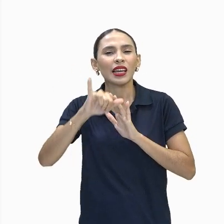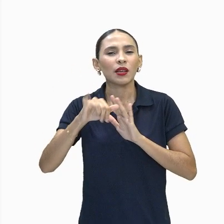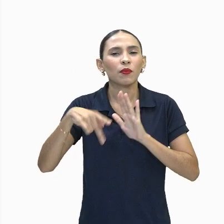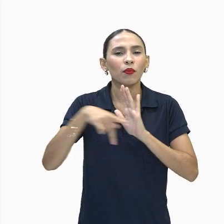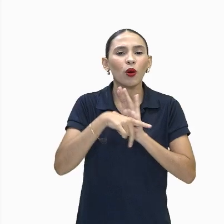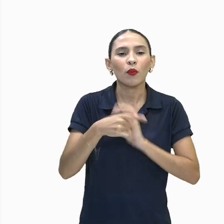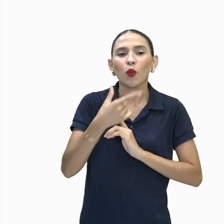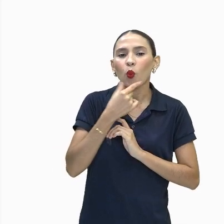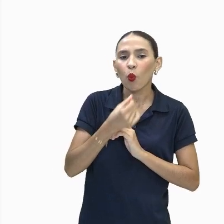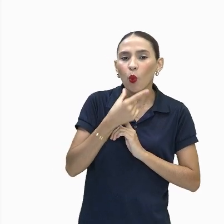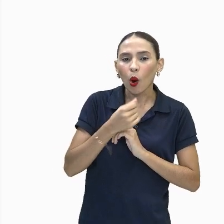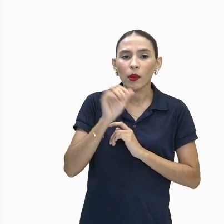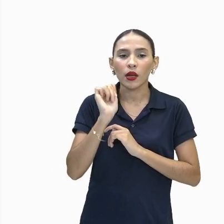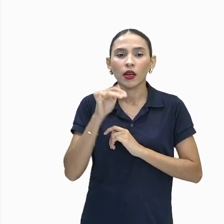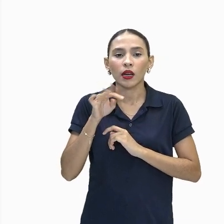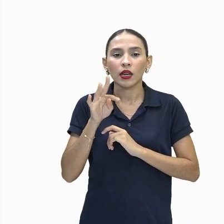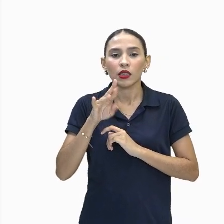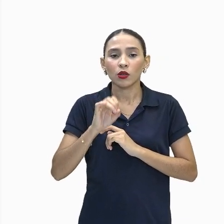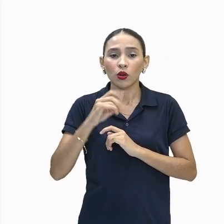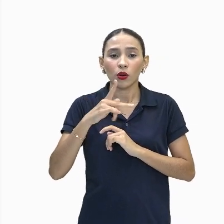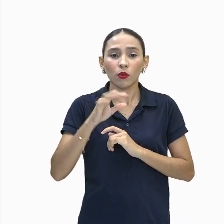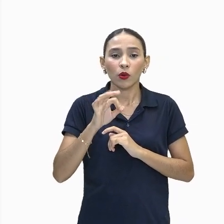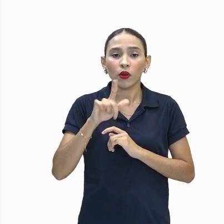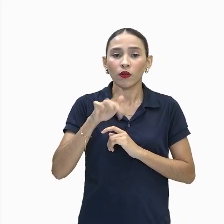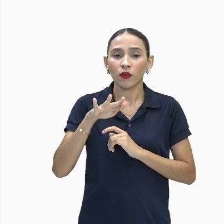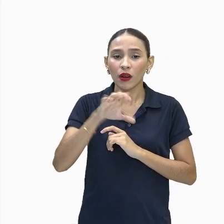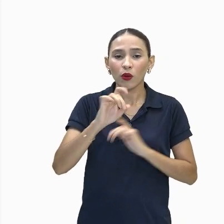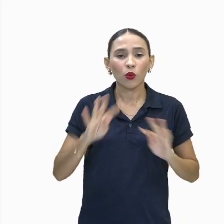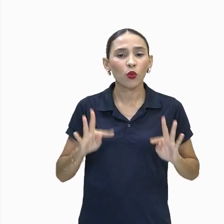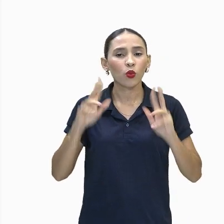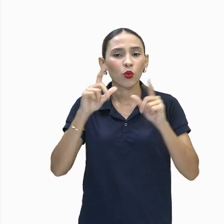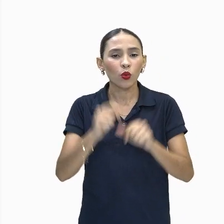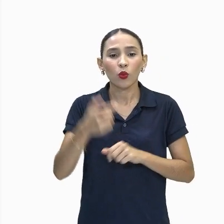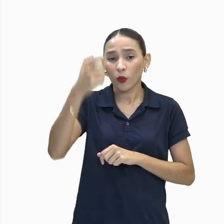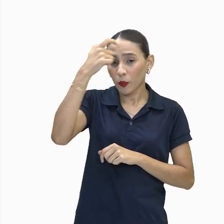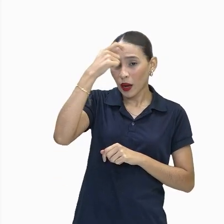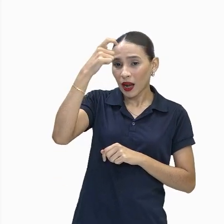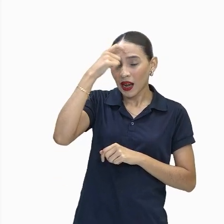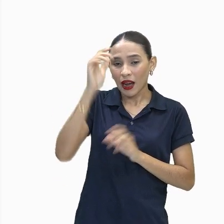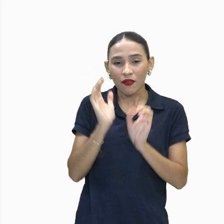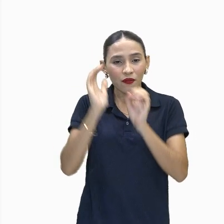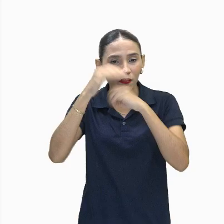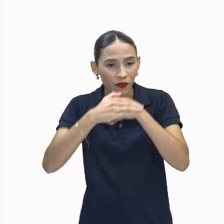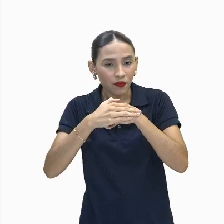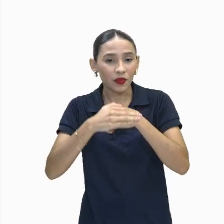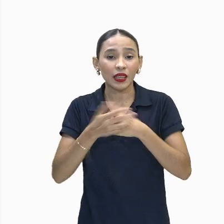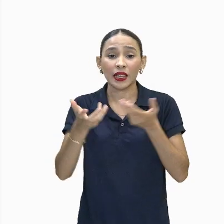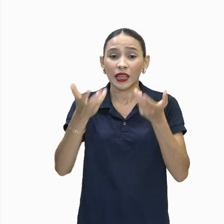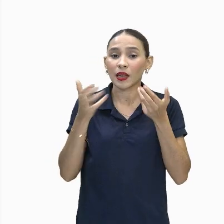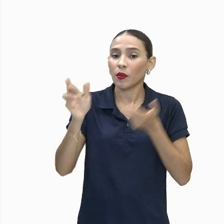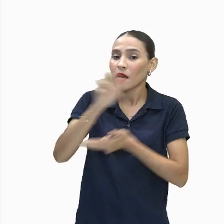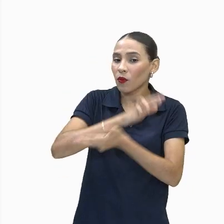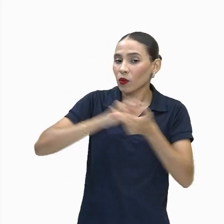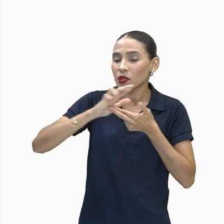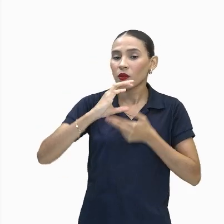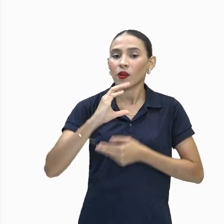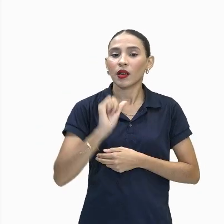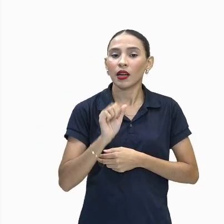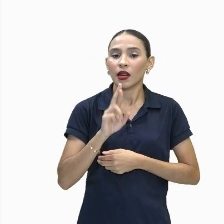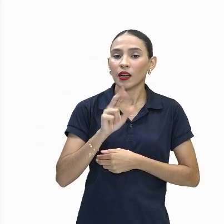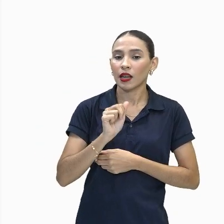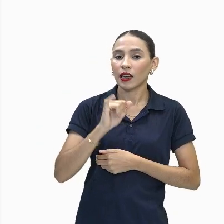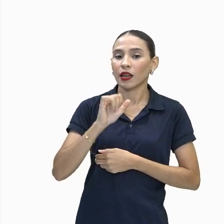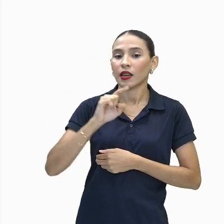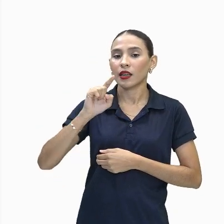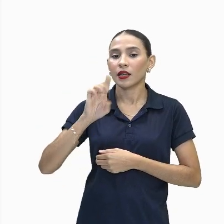antropófago, contra todos os importadores de consciência enlatada. Queremos a Revolução Caraíba, maior que a